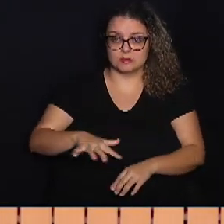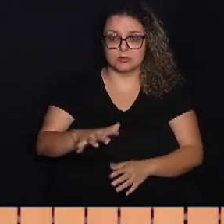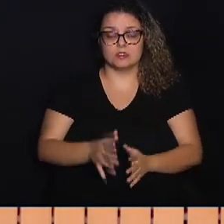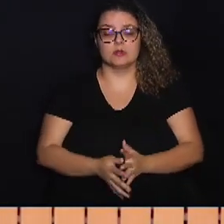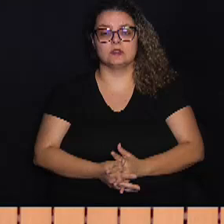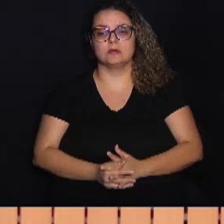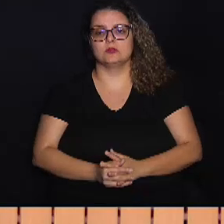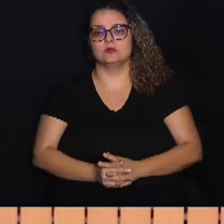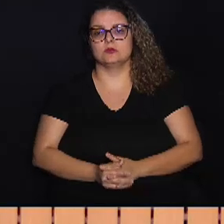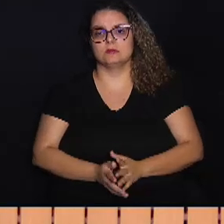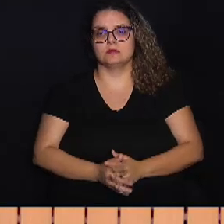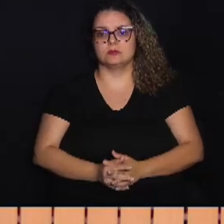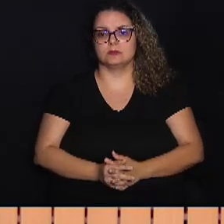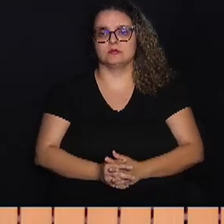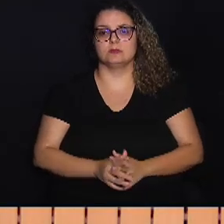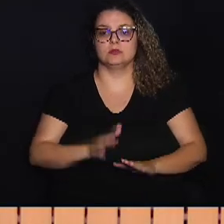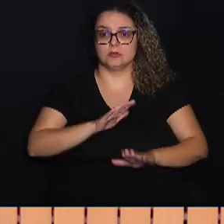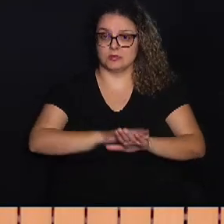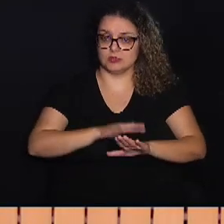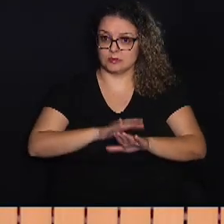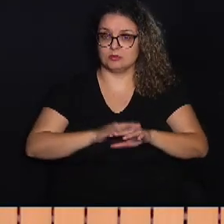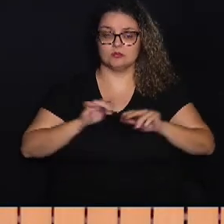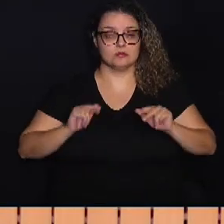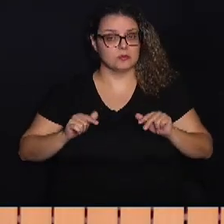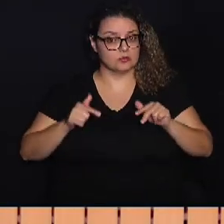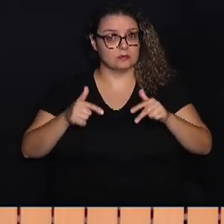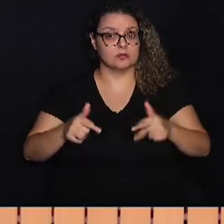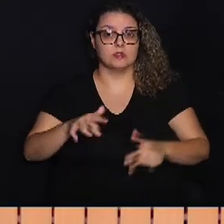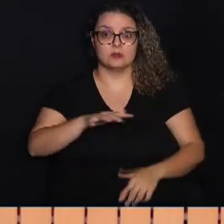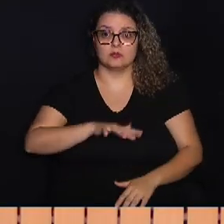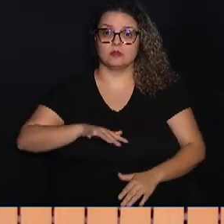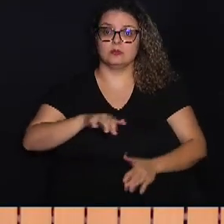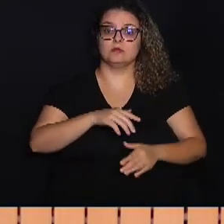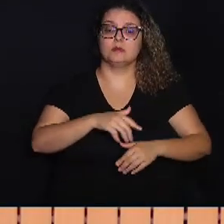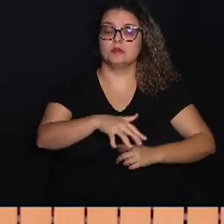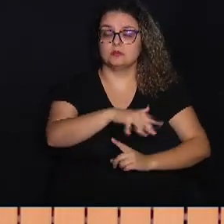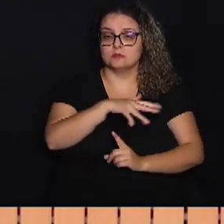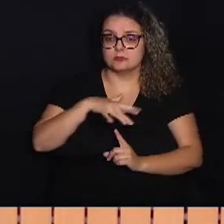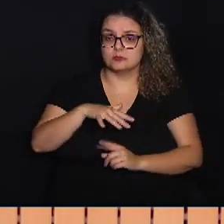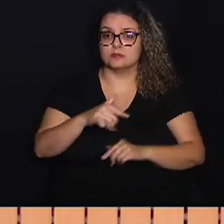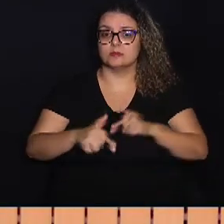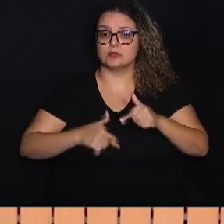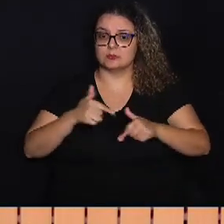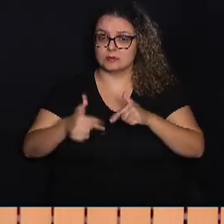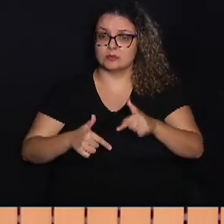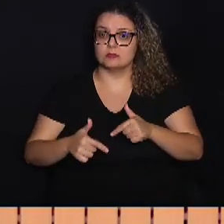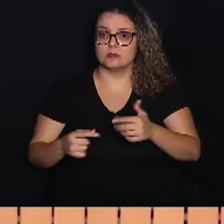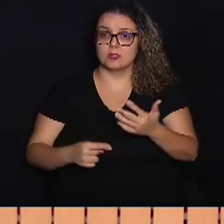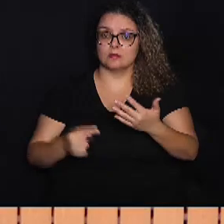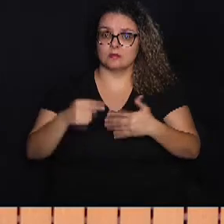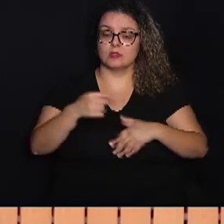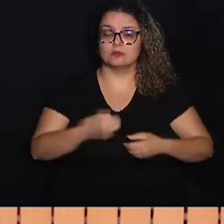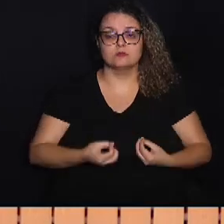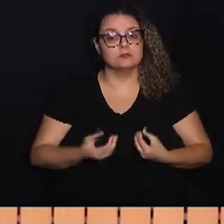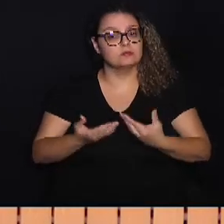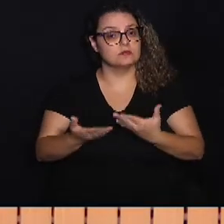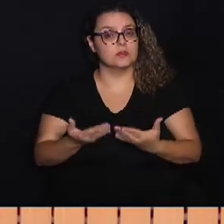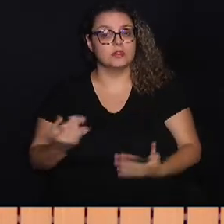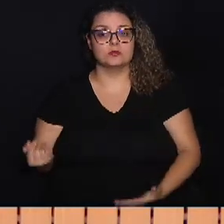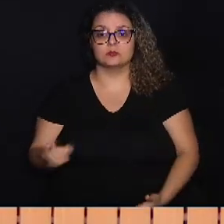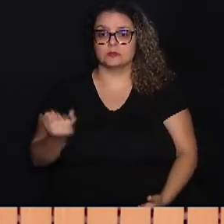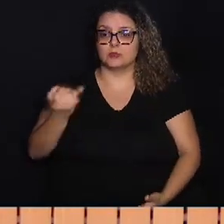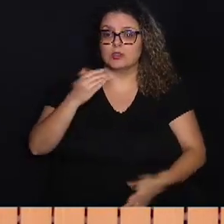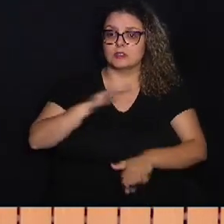eh quem atua na área ambientalistas enfim que tem trazido várias contribuições aqui de de